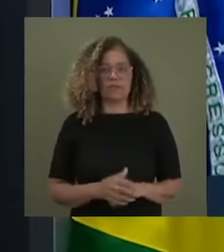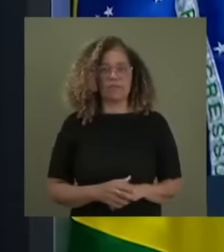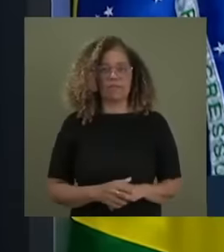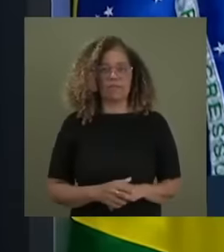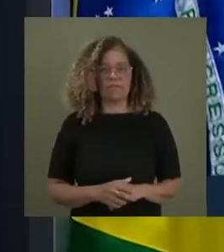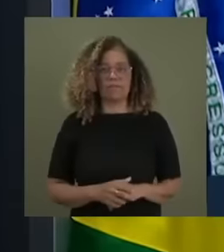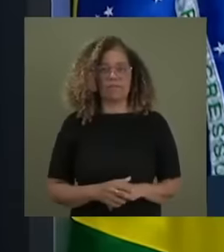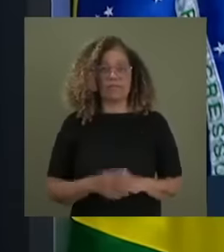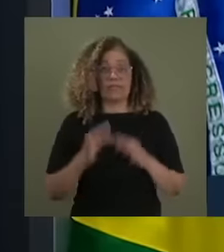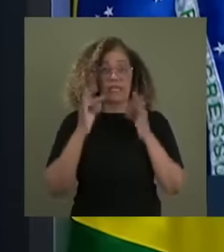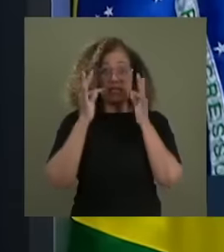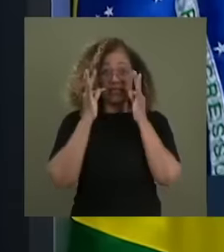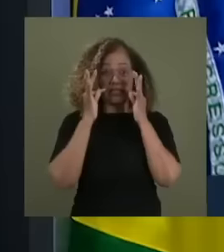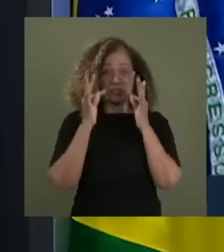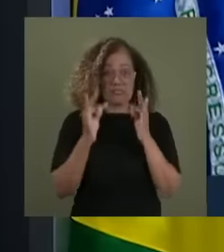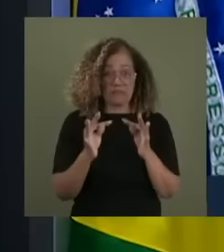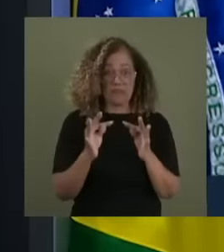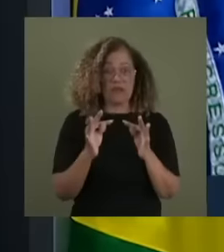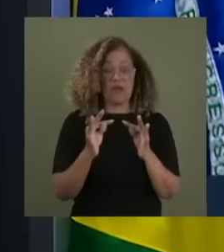testemunhar